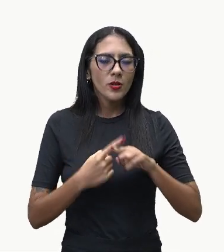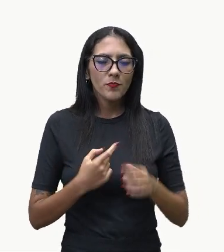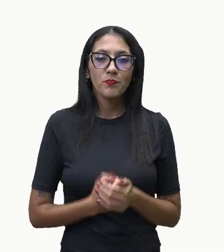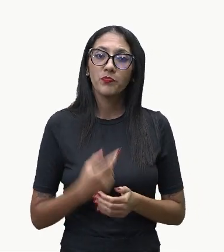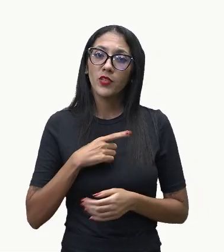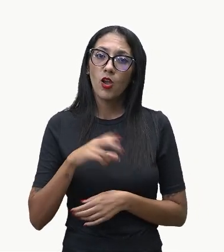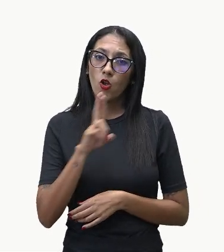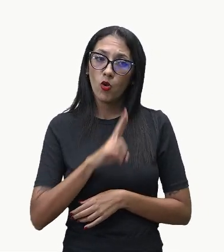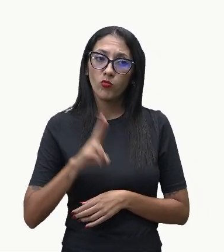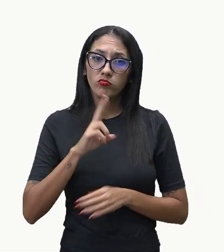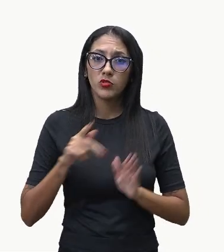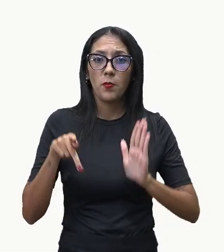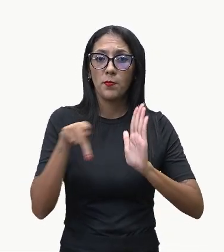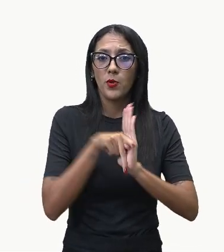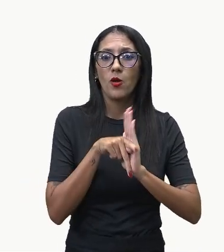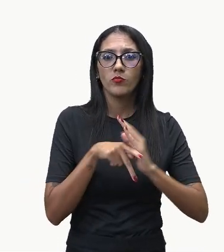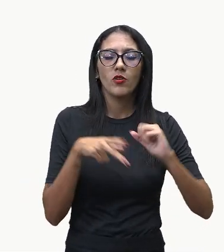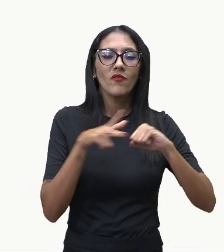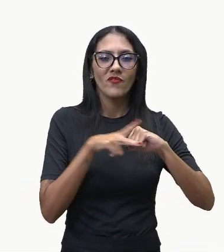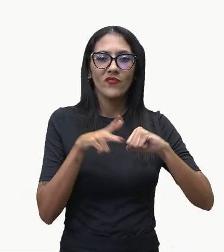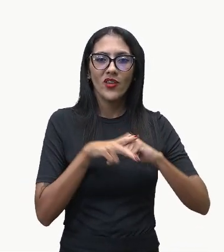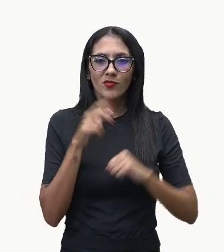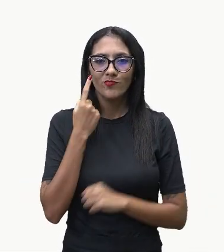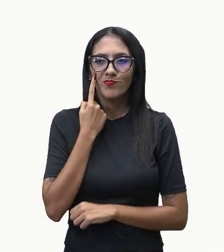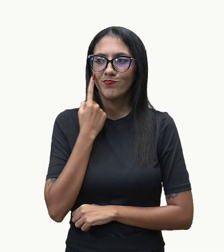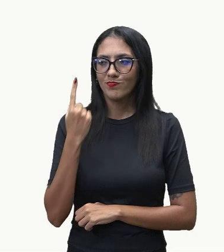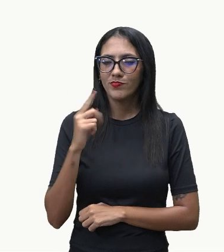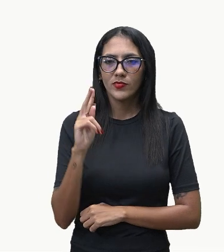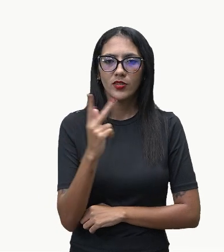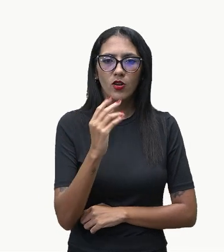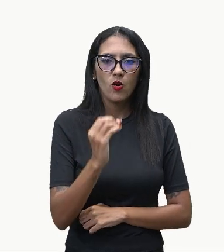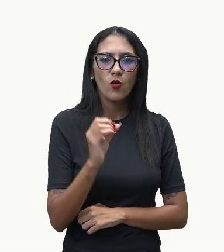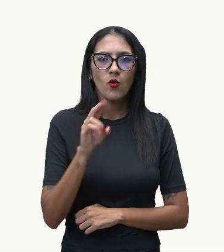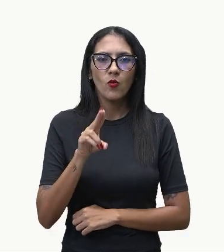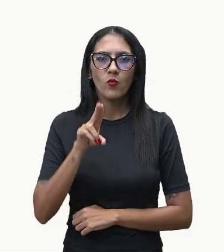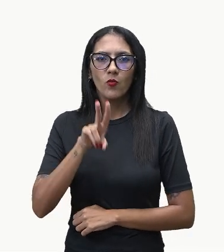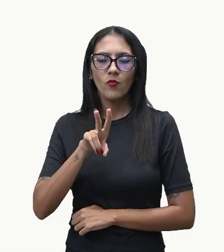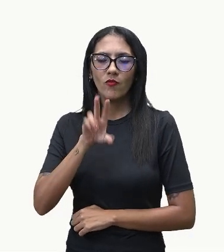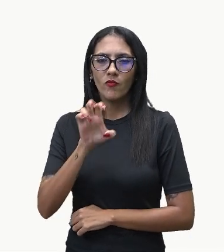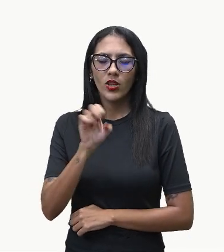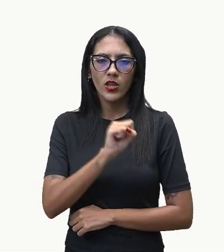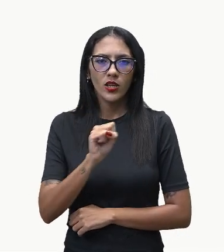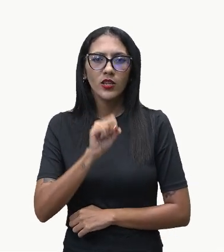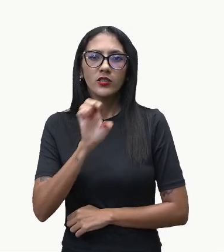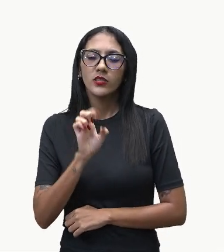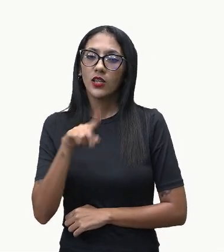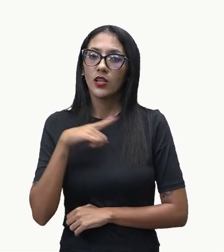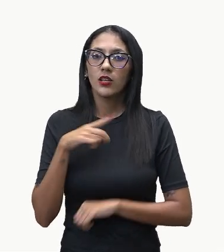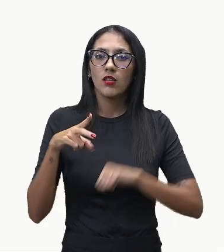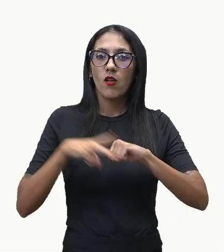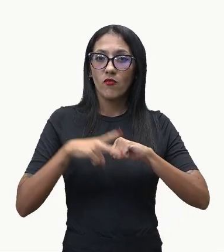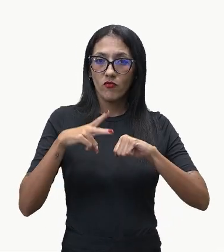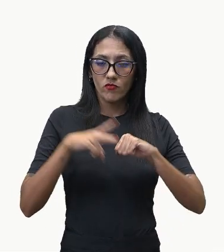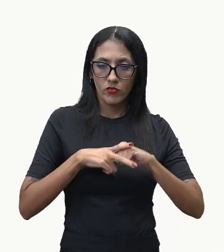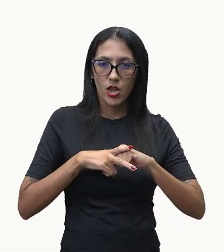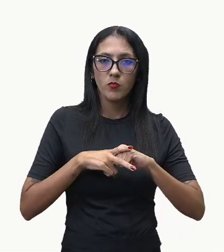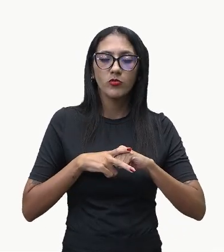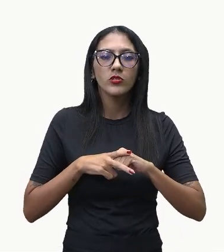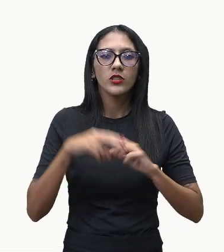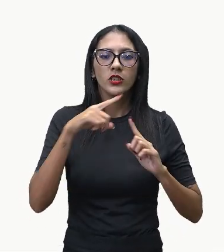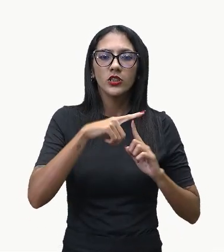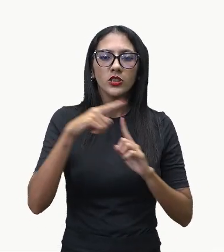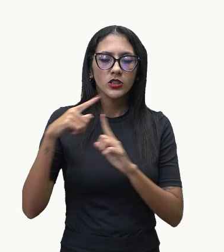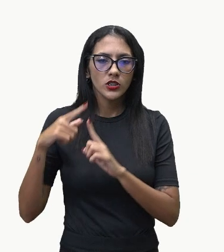do próprio verbo, né? Houvesse, que é um verbo no subjuntivo, que é esse modo verbal